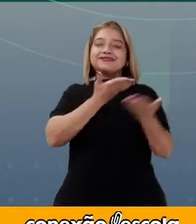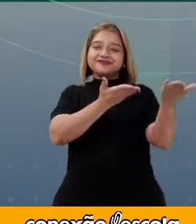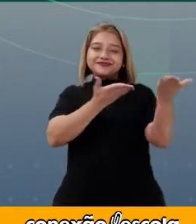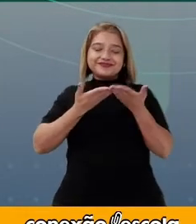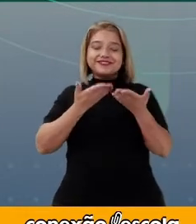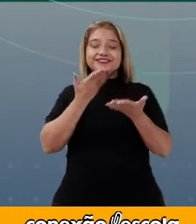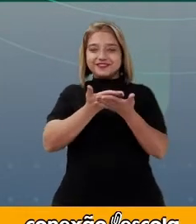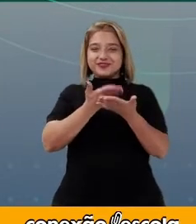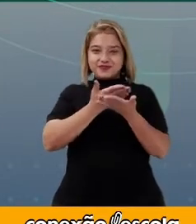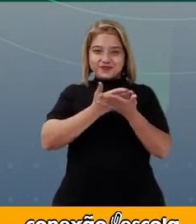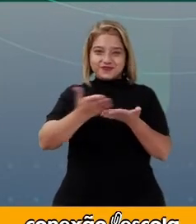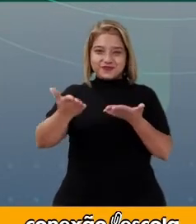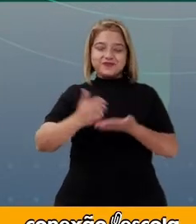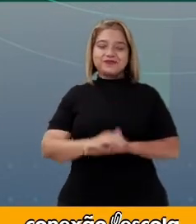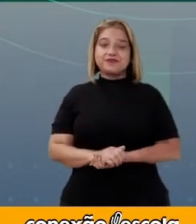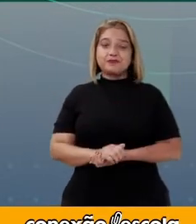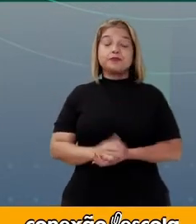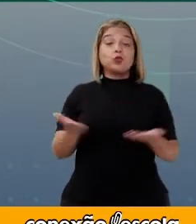vamos à aula!